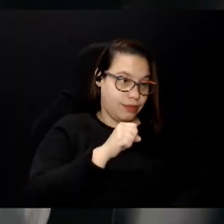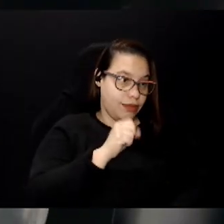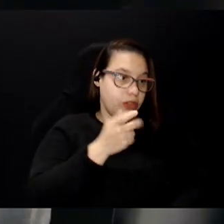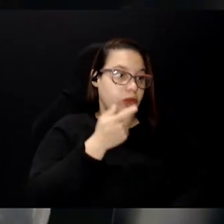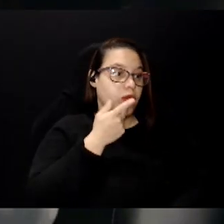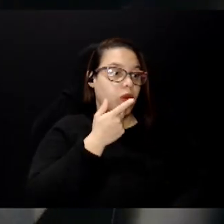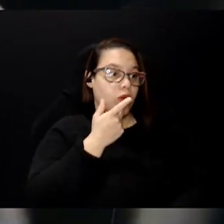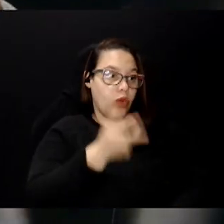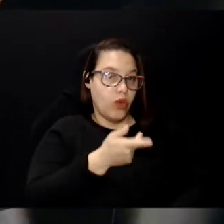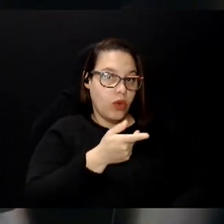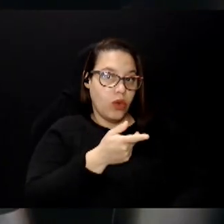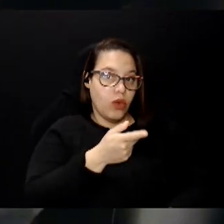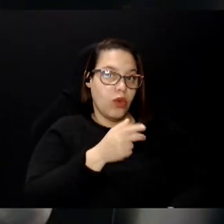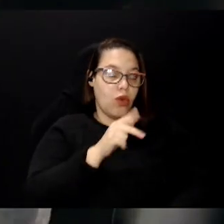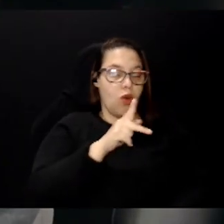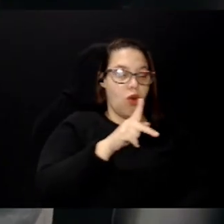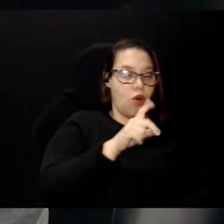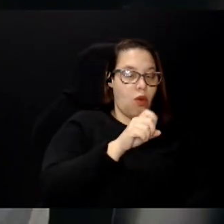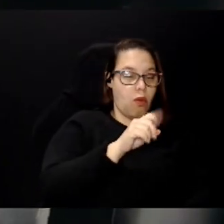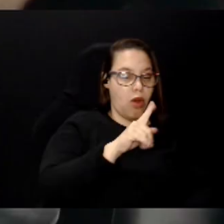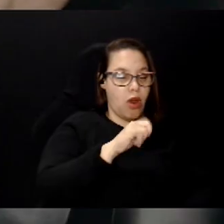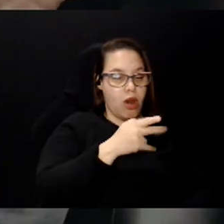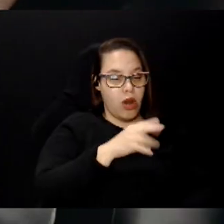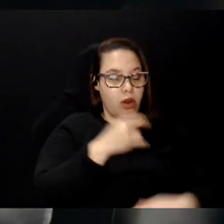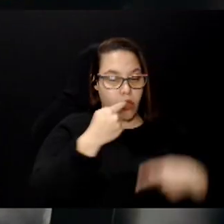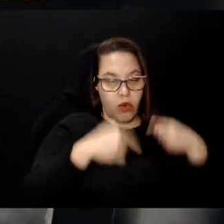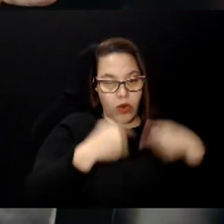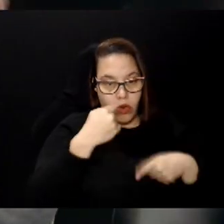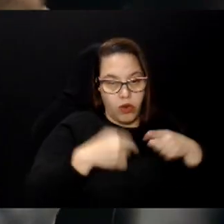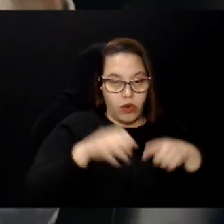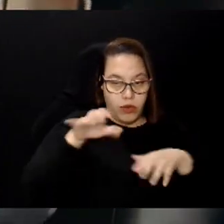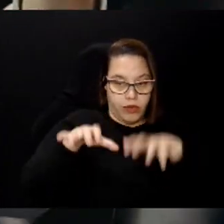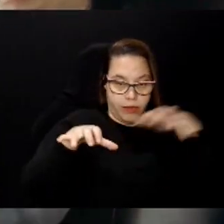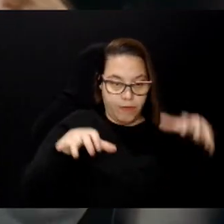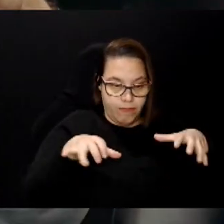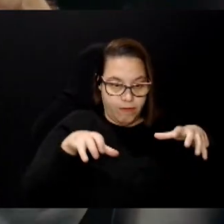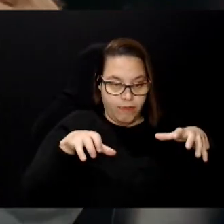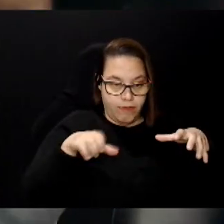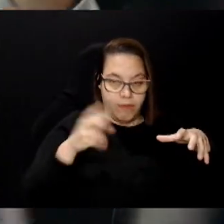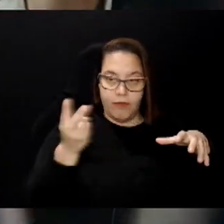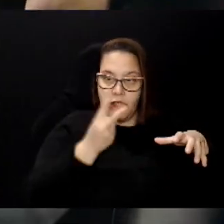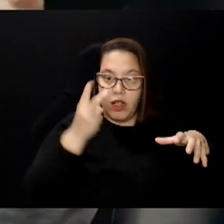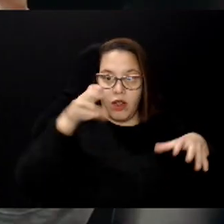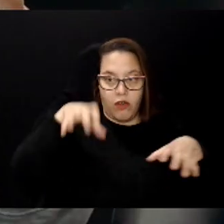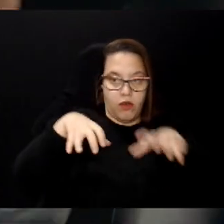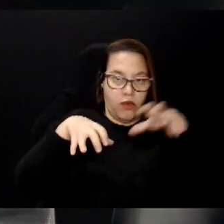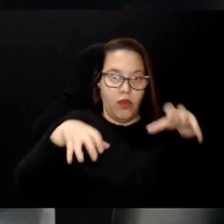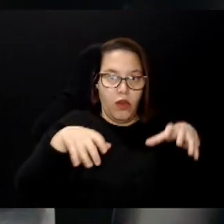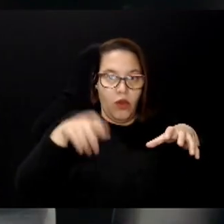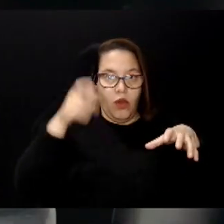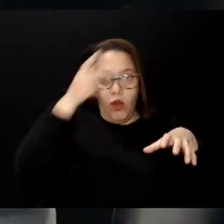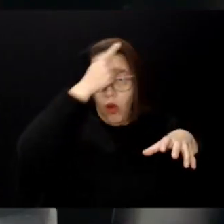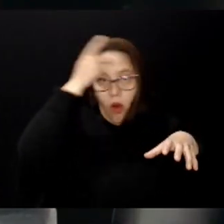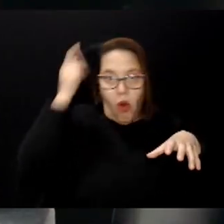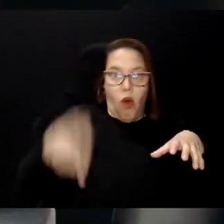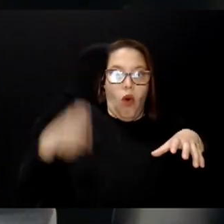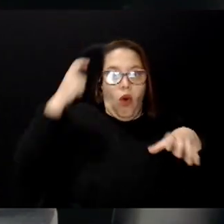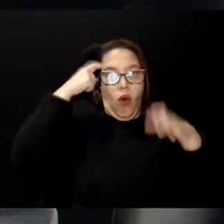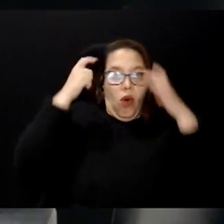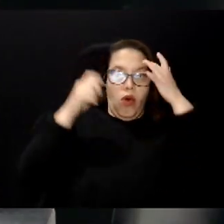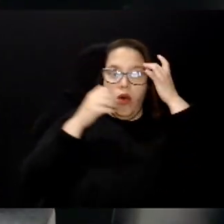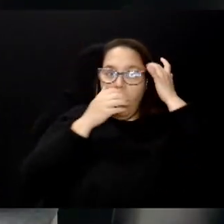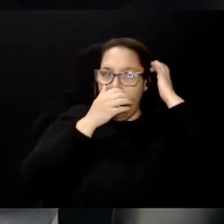polarização política que tem duas bolhas, na verdade, o que são essas duas bolhas? São as pessoas que pensam de um jeito, querendo um viés